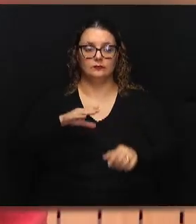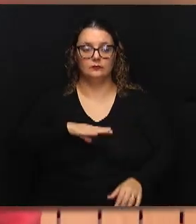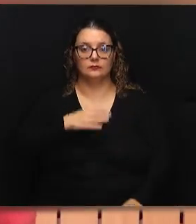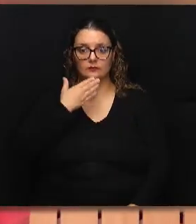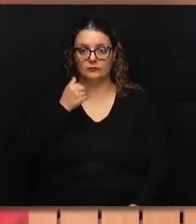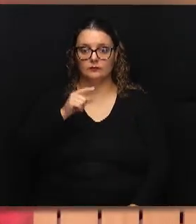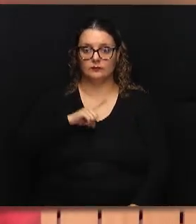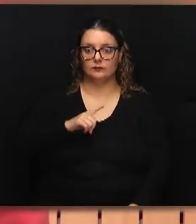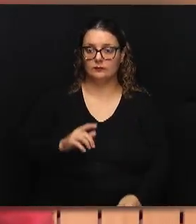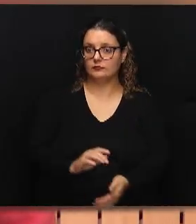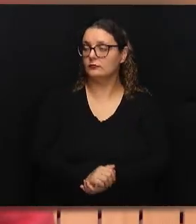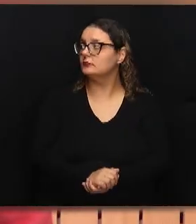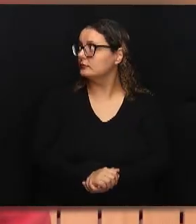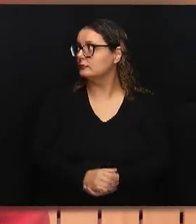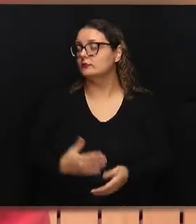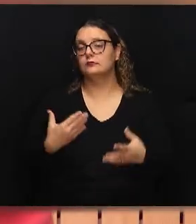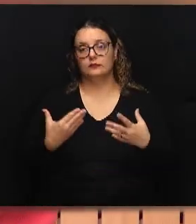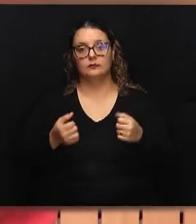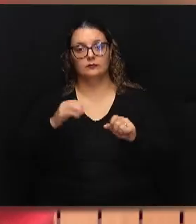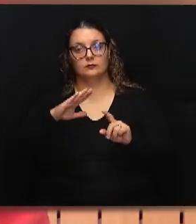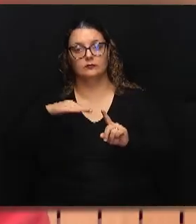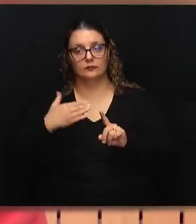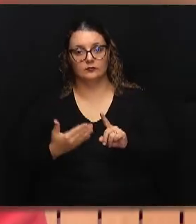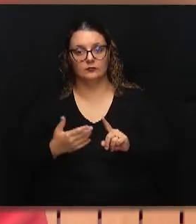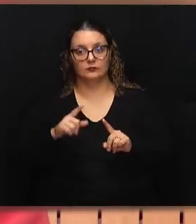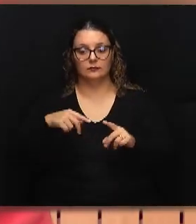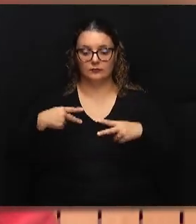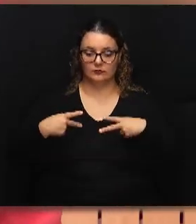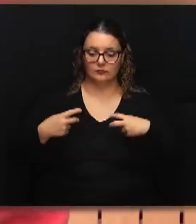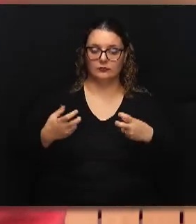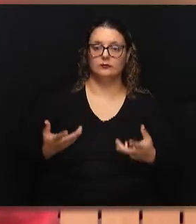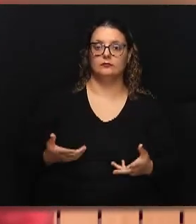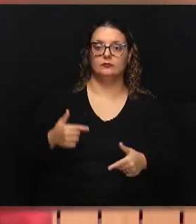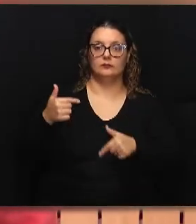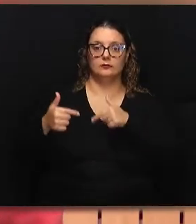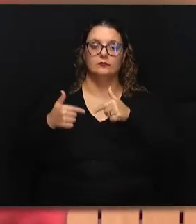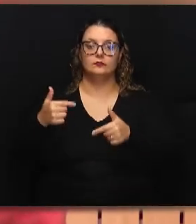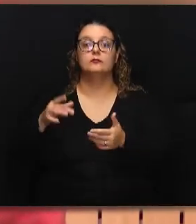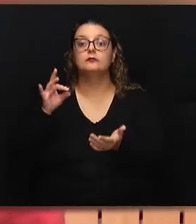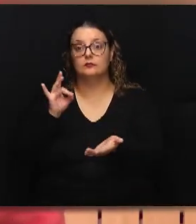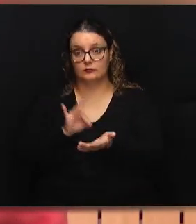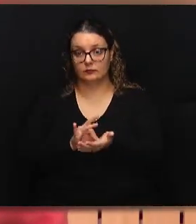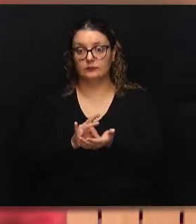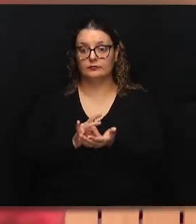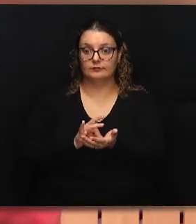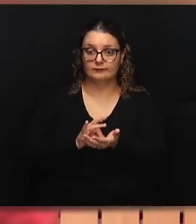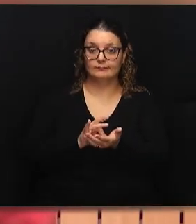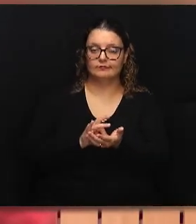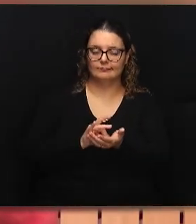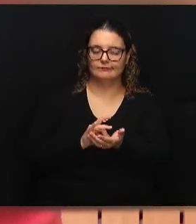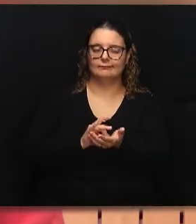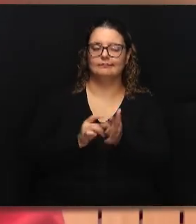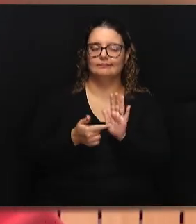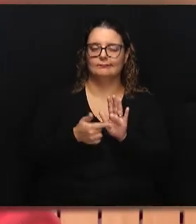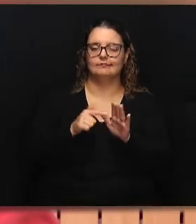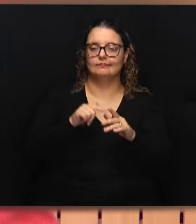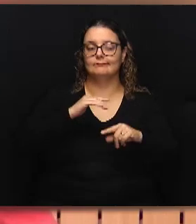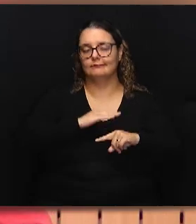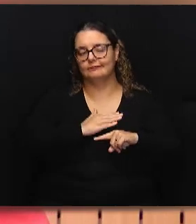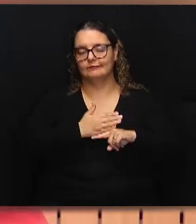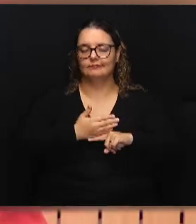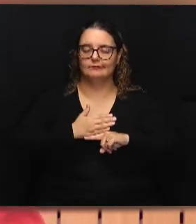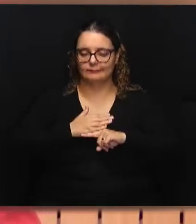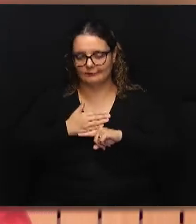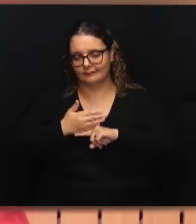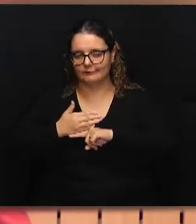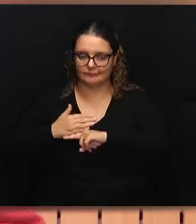Receber essa homenagem é um reconhecimento de um trabalho realmente de formiguinha, Só a gente que sabe assim, o dia a dia, o